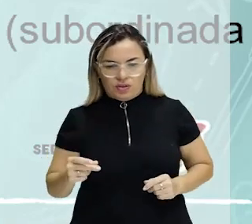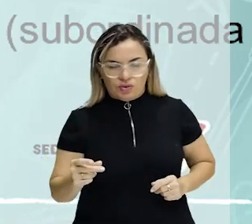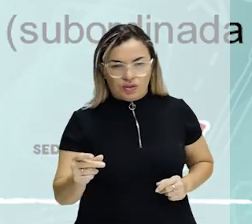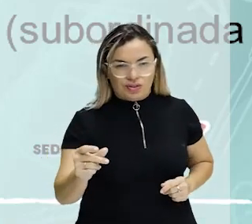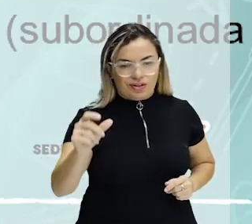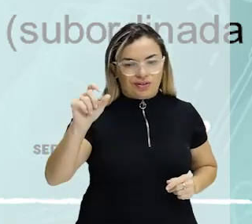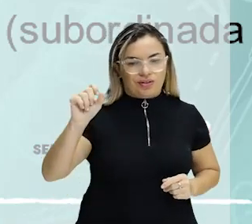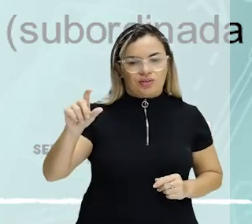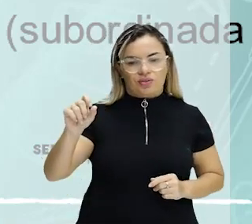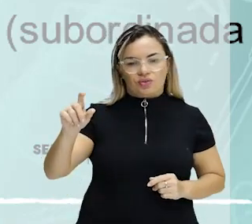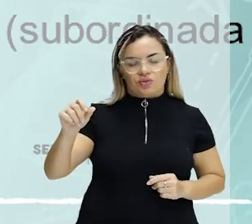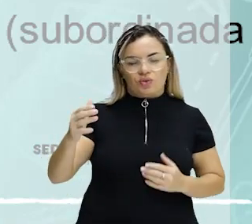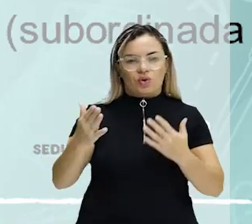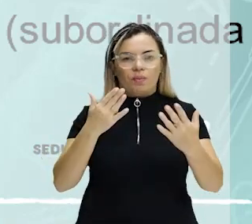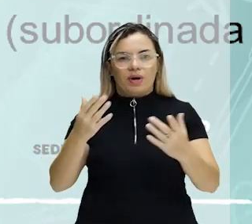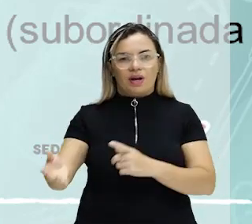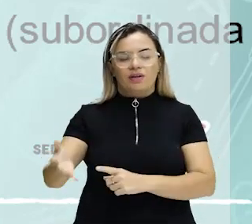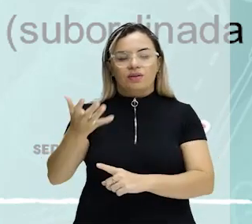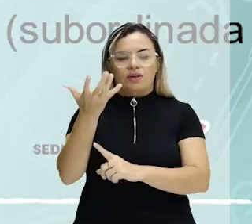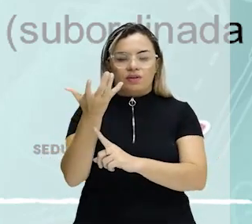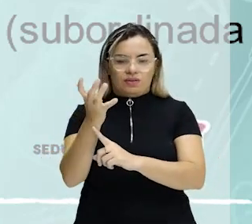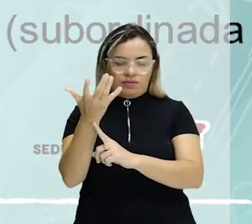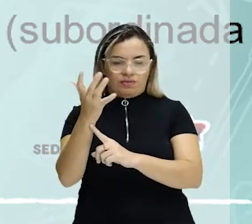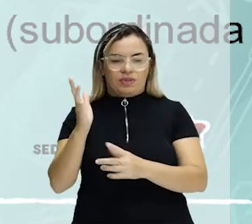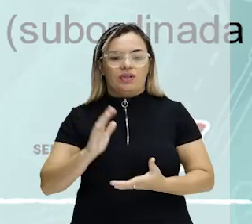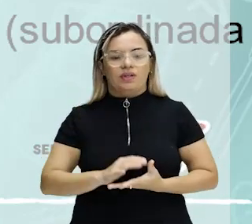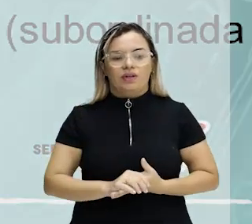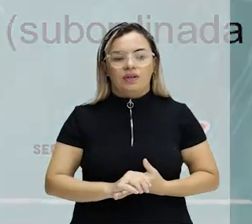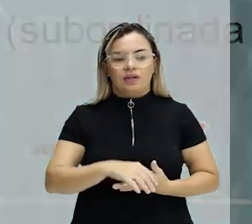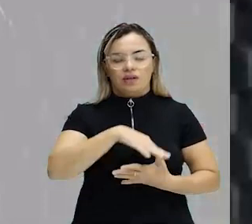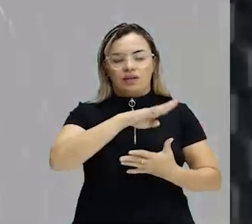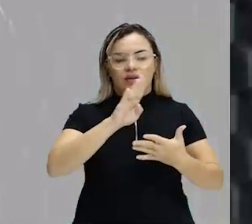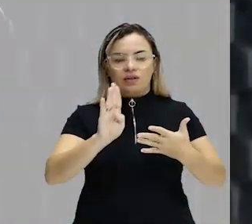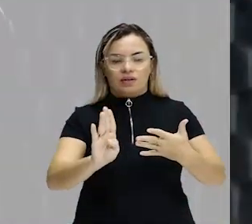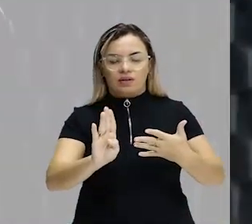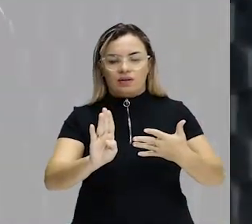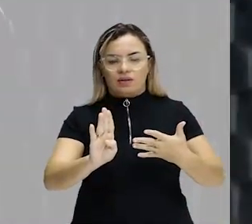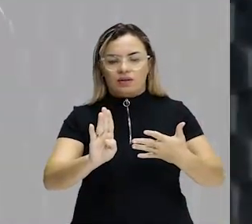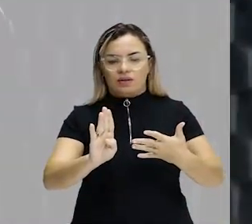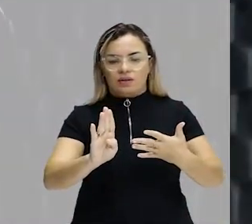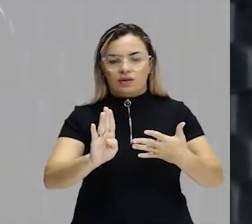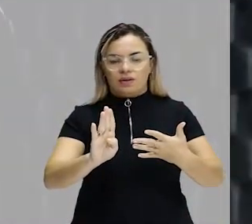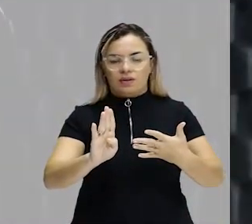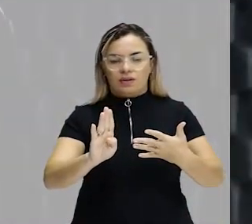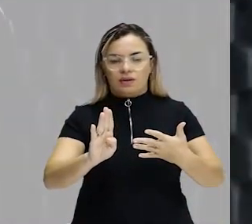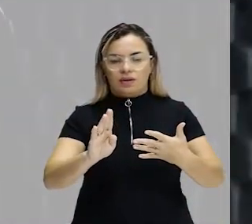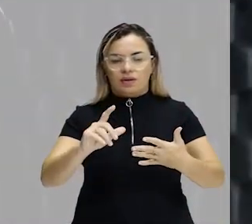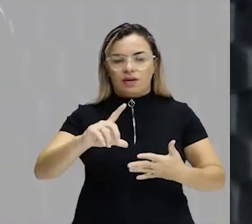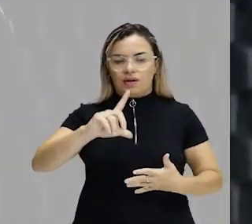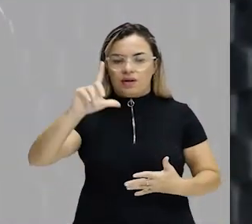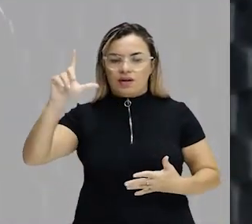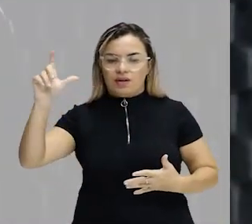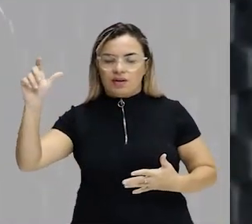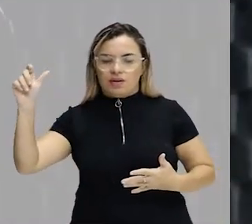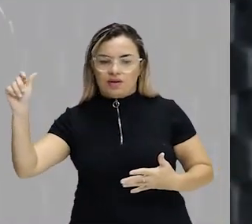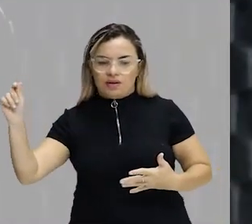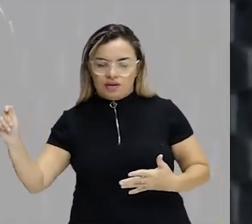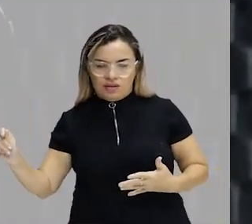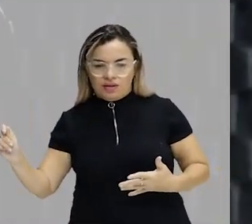Letra B. A lua dizia que a claridade do sol resumia toda a